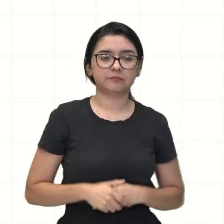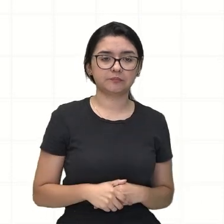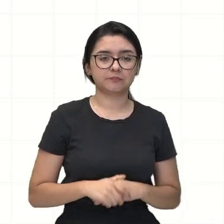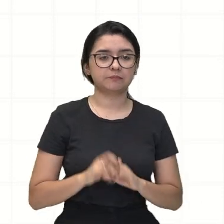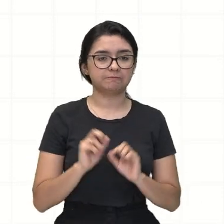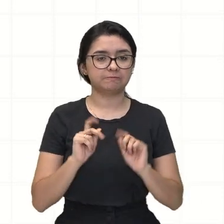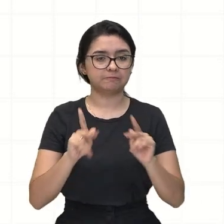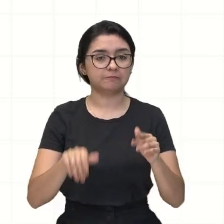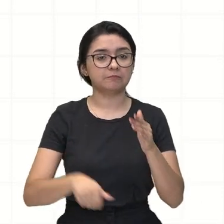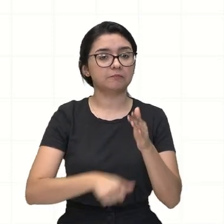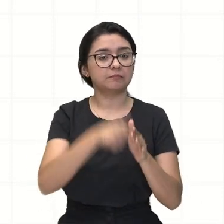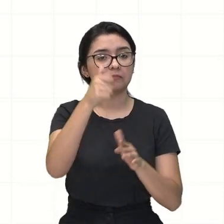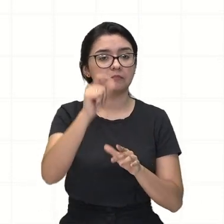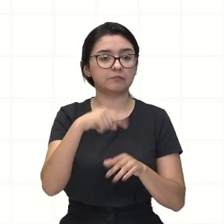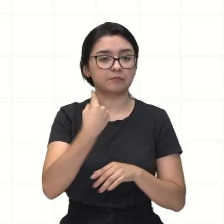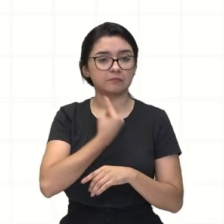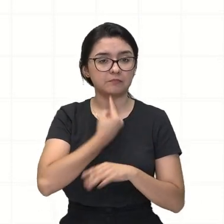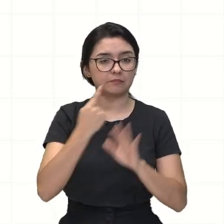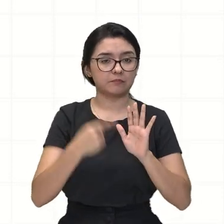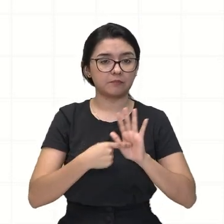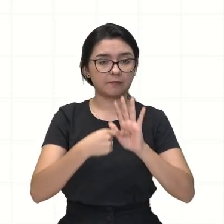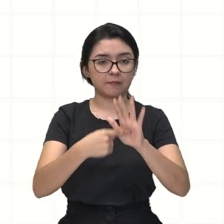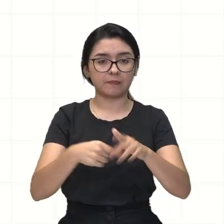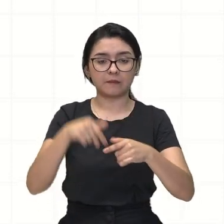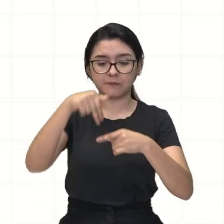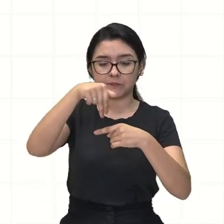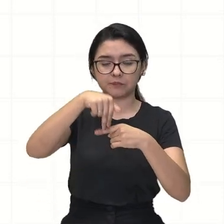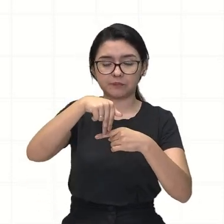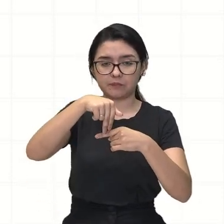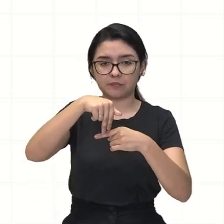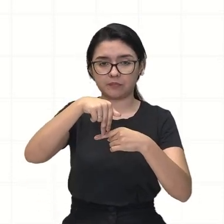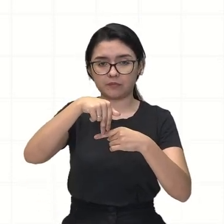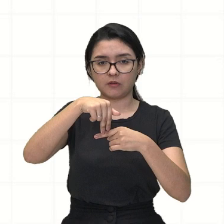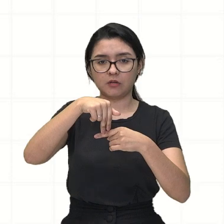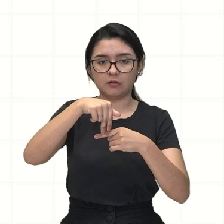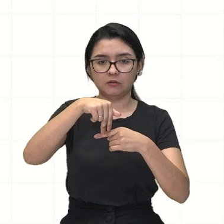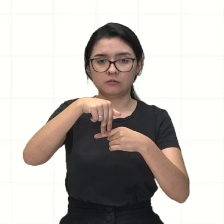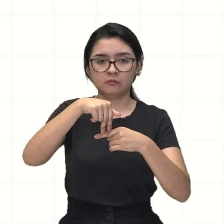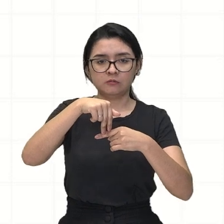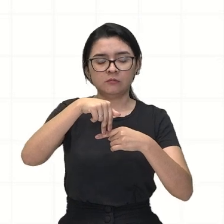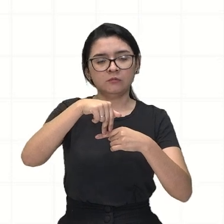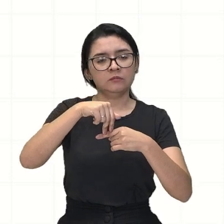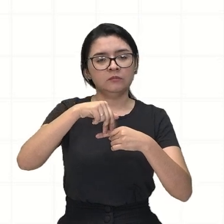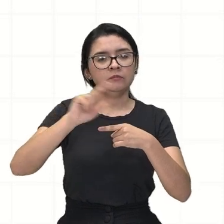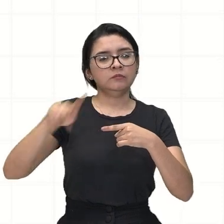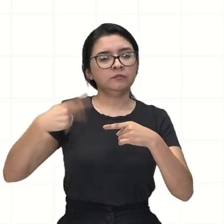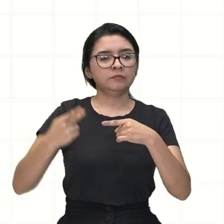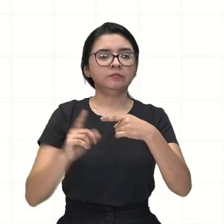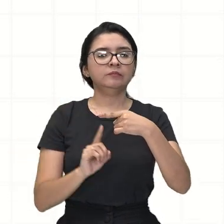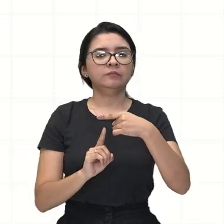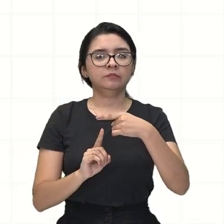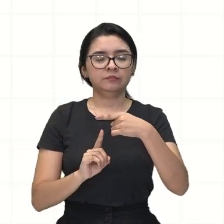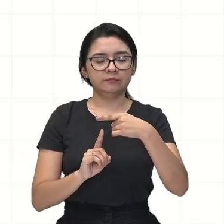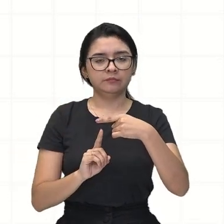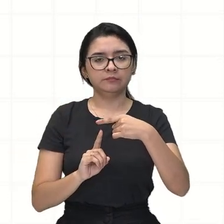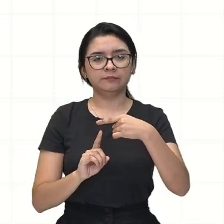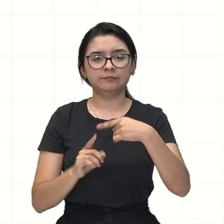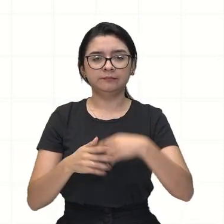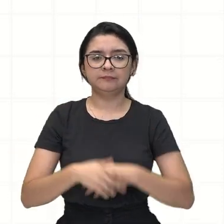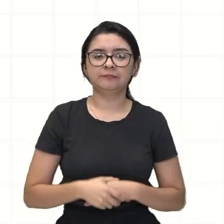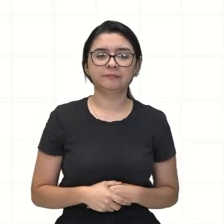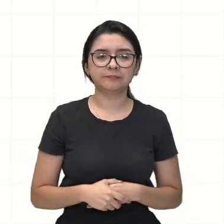legal? Primeiro nós vamos falar o numerador, algo sobre o numerador e depois sobre o